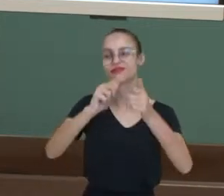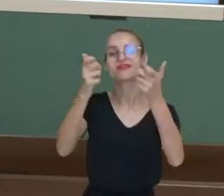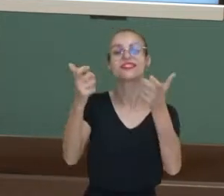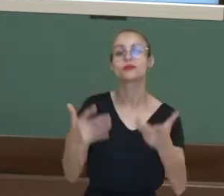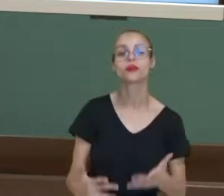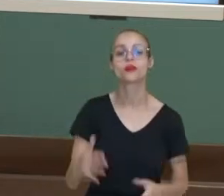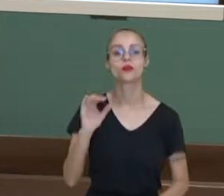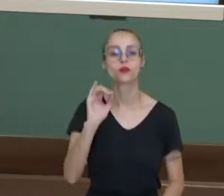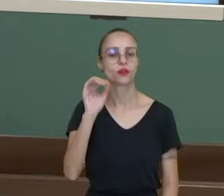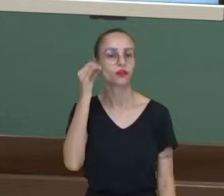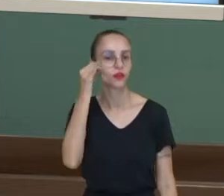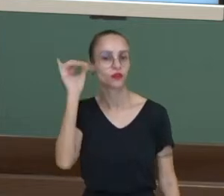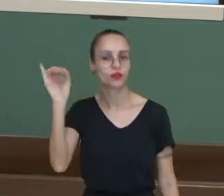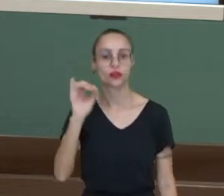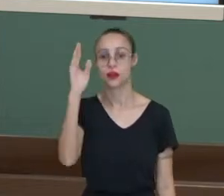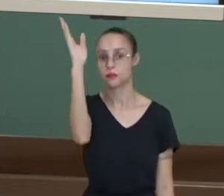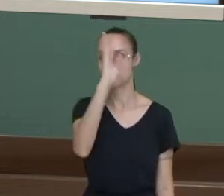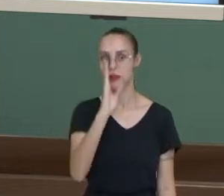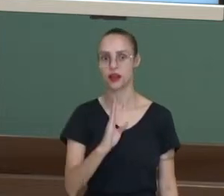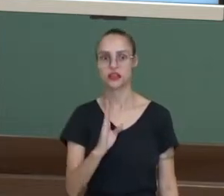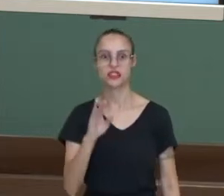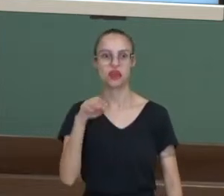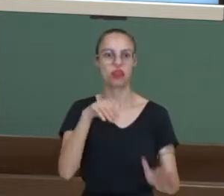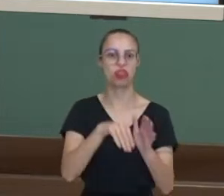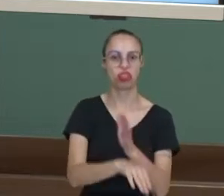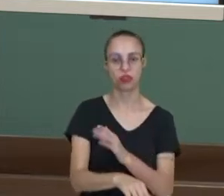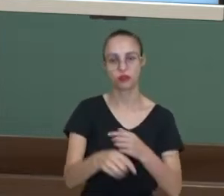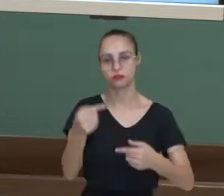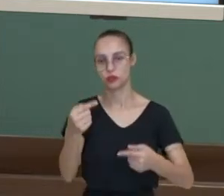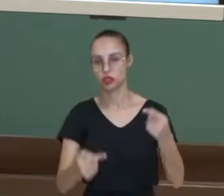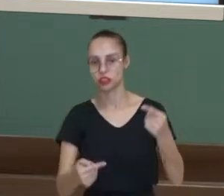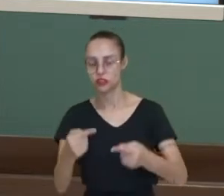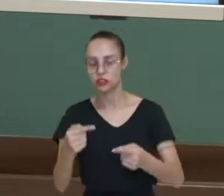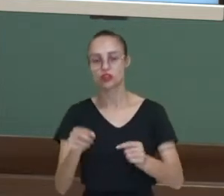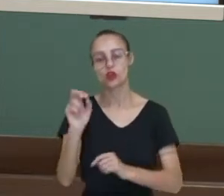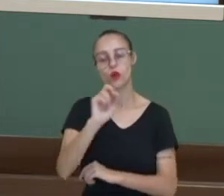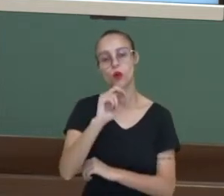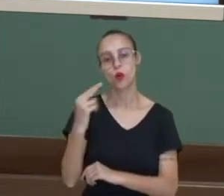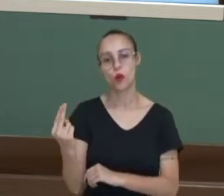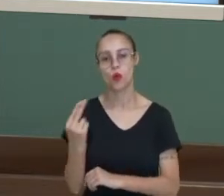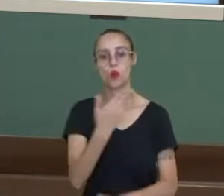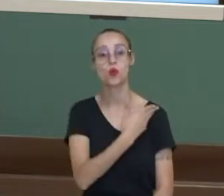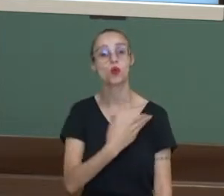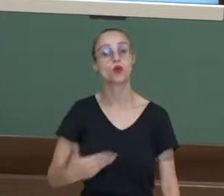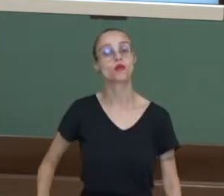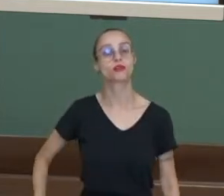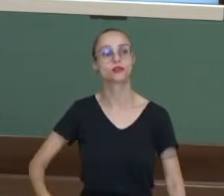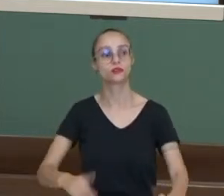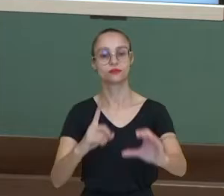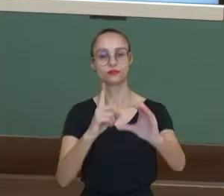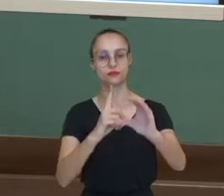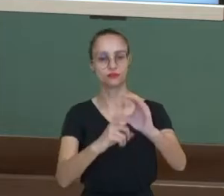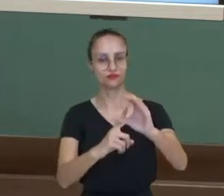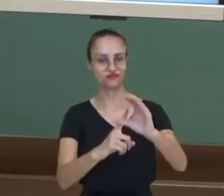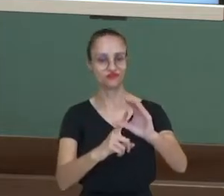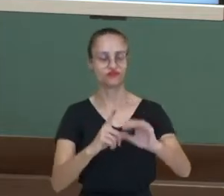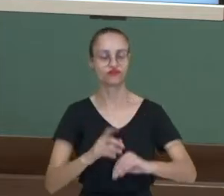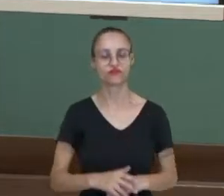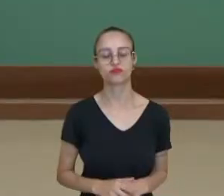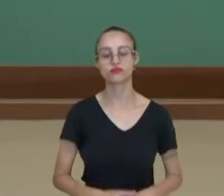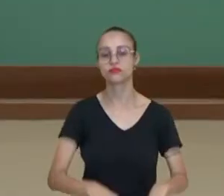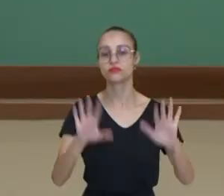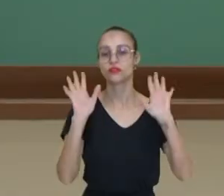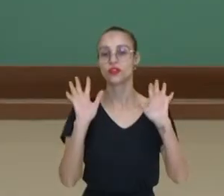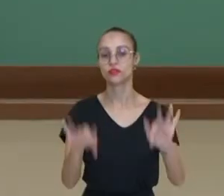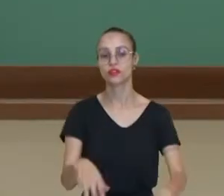para evitar aí que o Brasil se perdesse na política ou fosse comandado por governos comunistas. Era o fim de uma